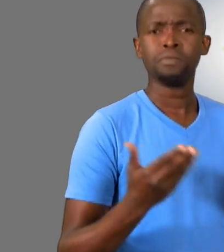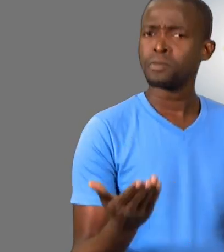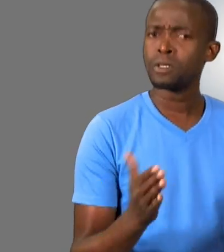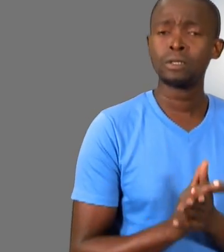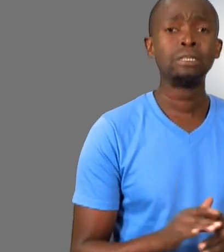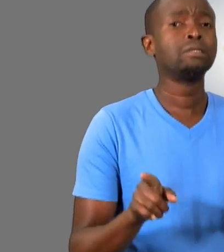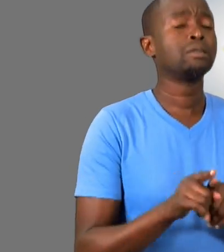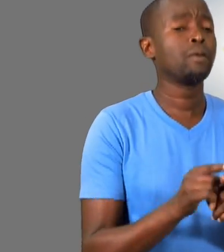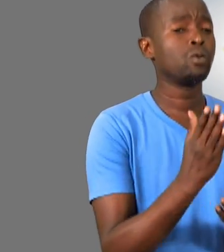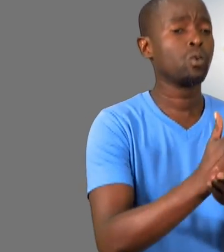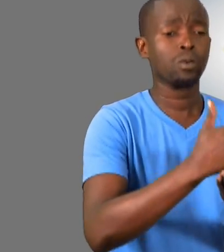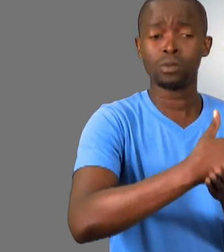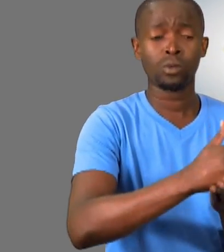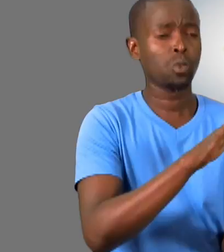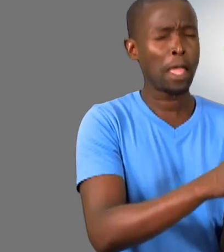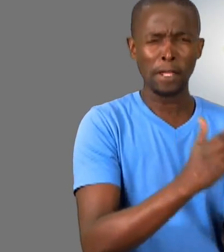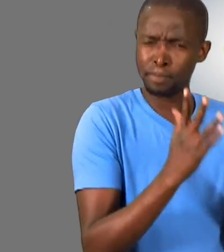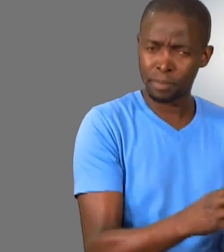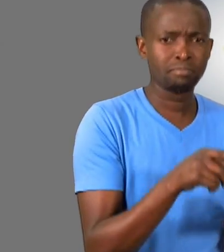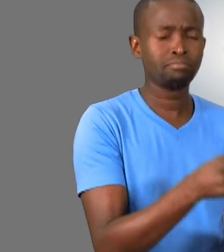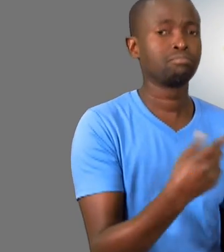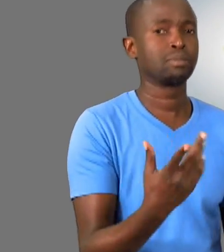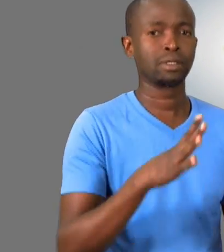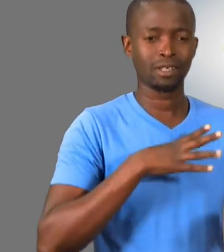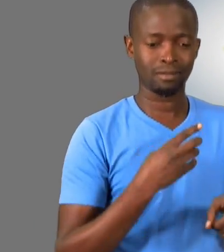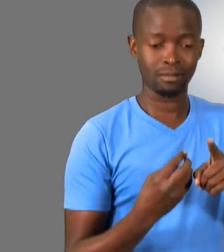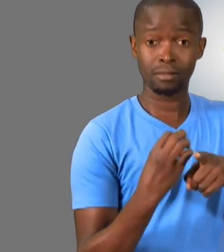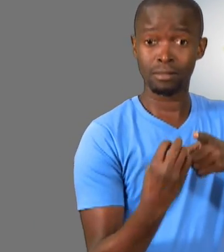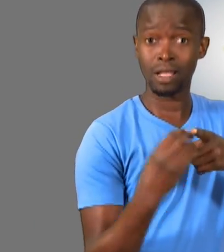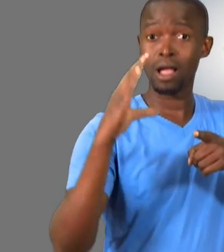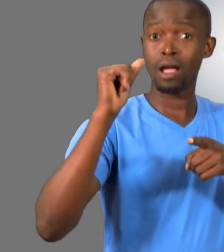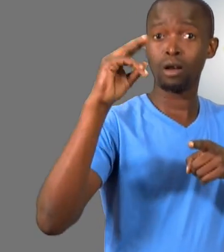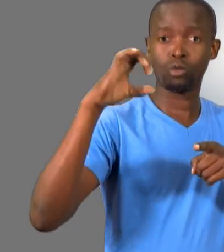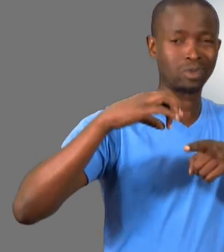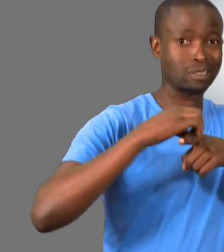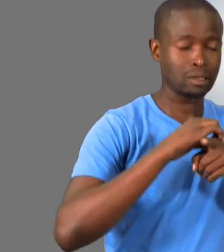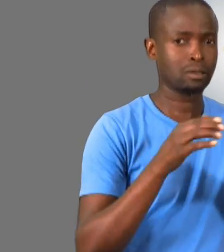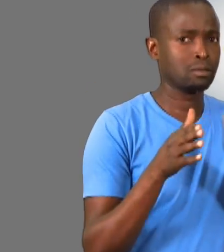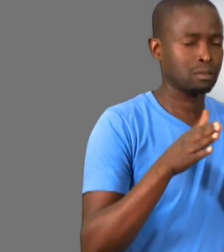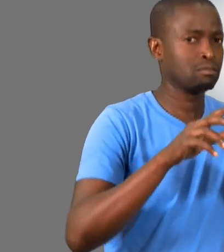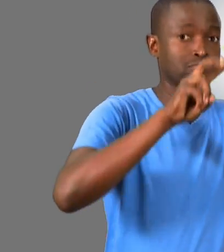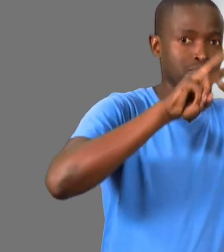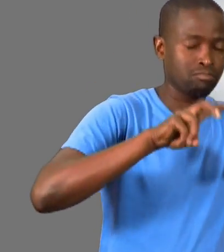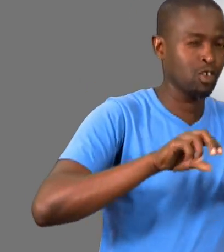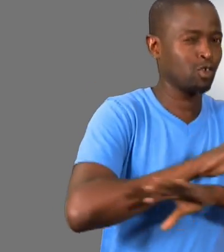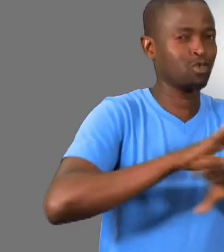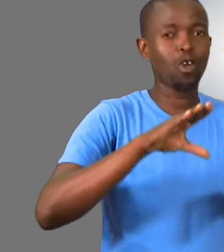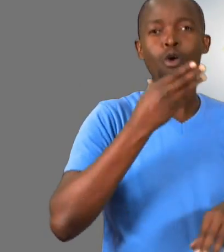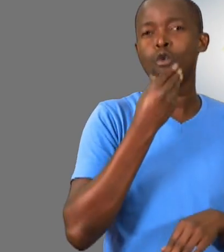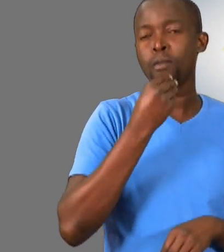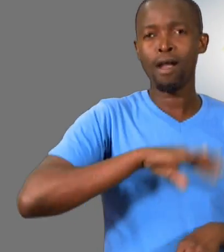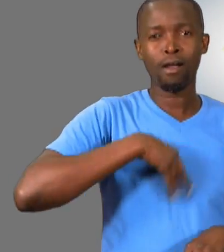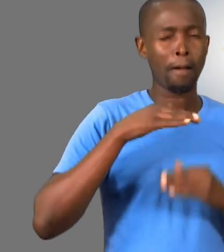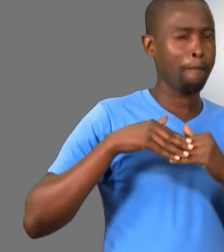o rastreio com regularidade. O rastreio do cancro da próstata é feito nas unidades